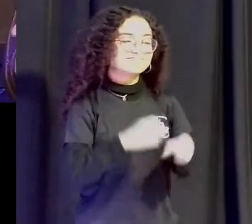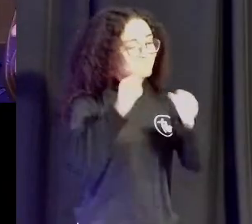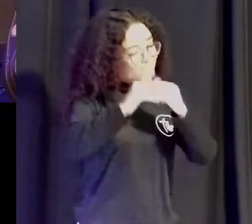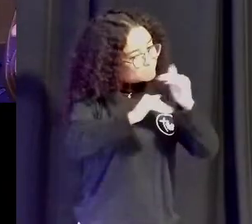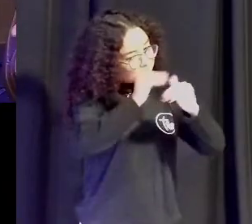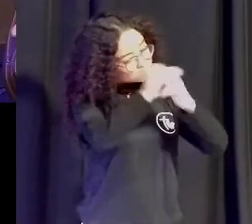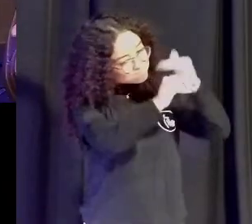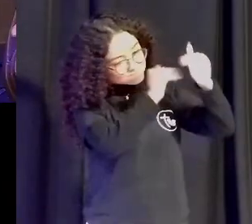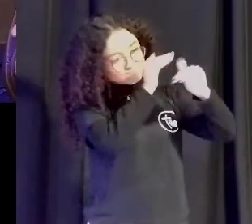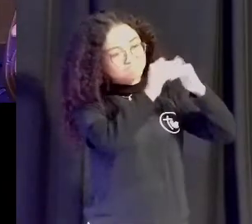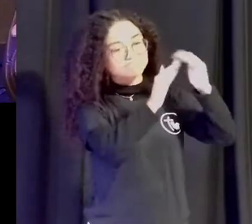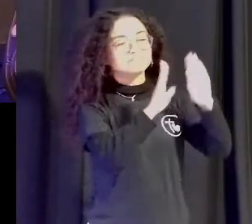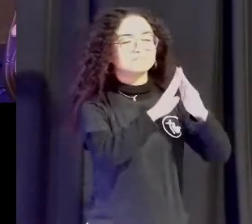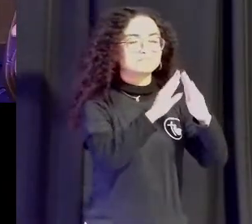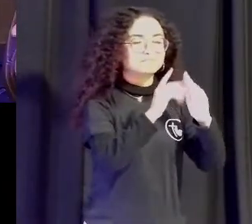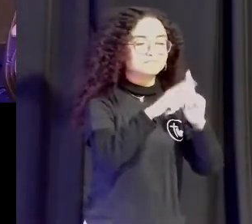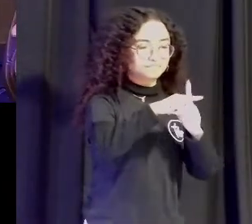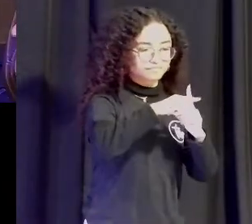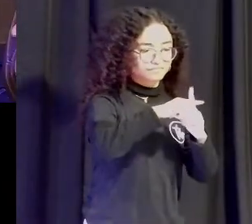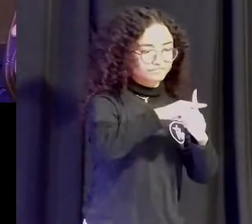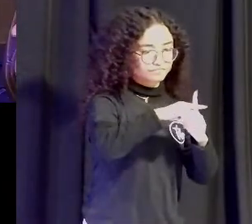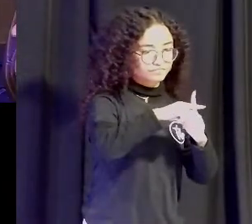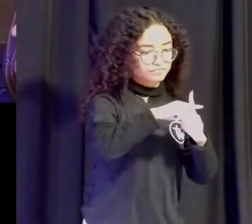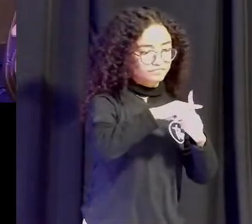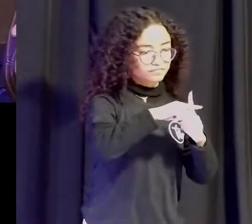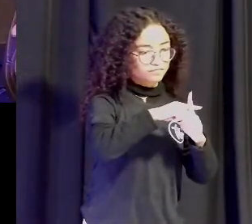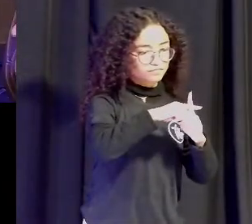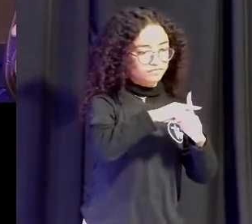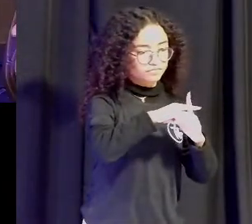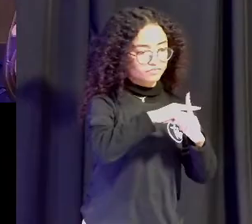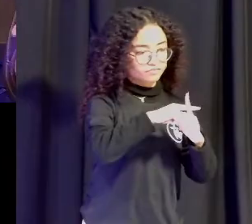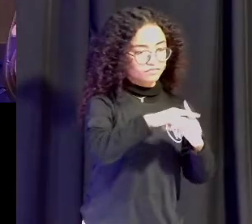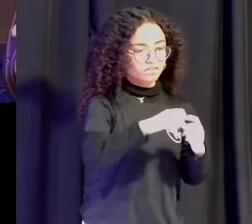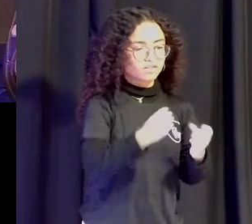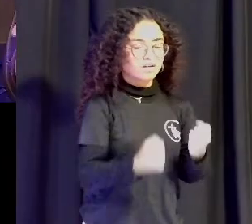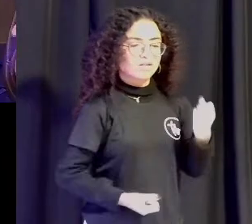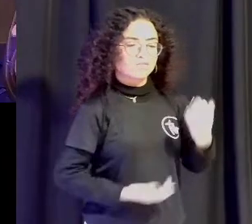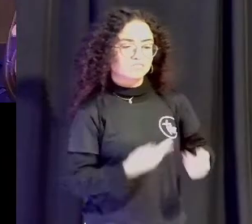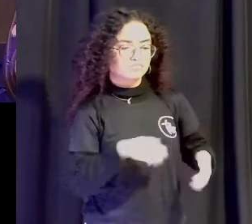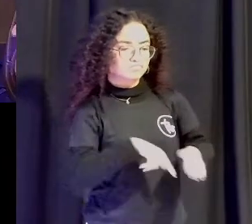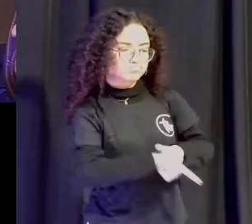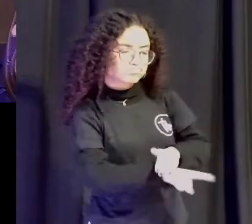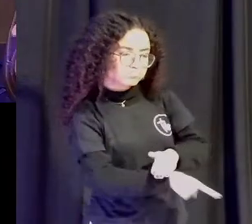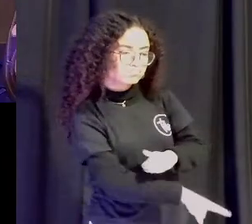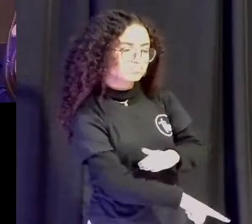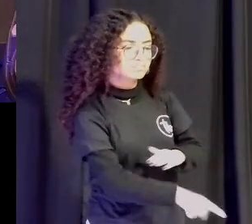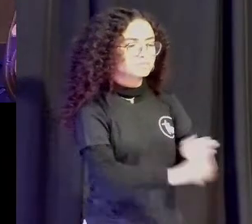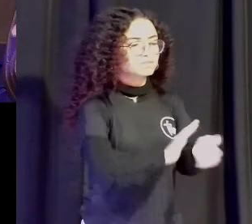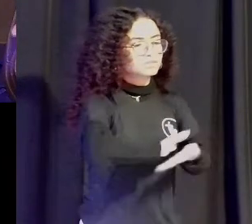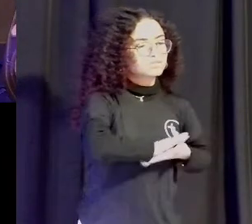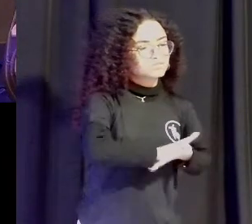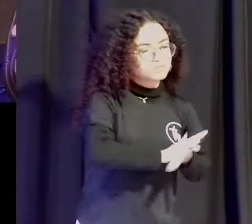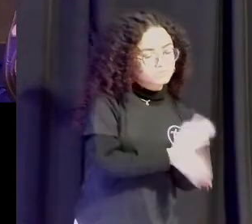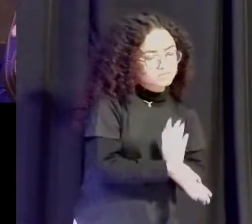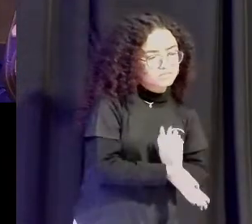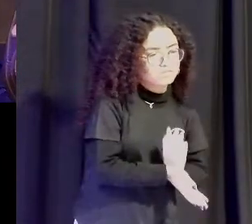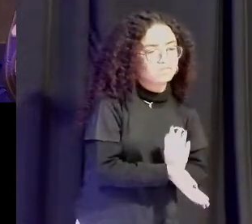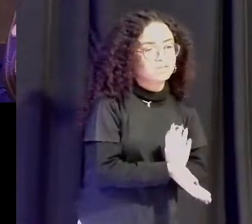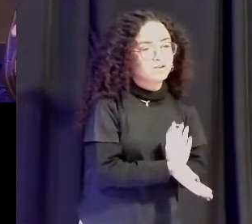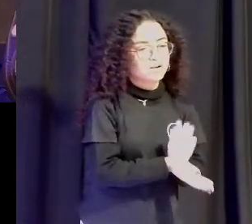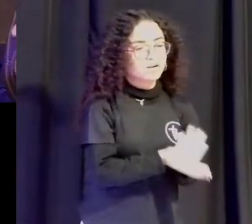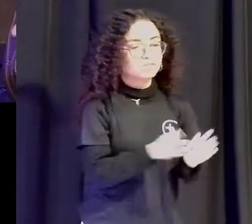a minha igreja, e as portas do inferno não prevalecerão contra ela. O próprio Jesus